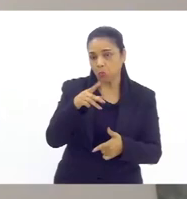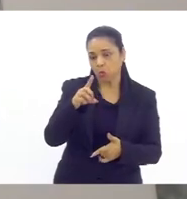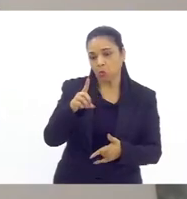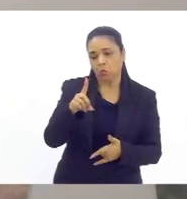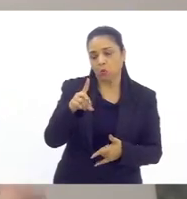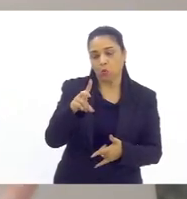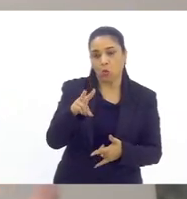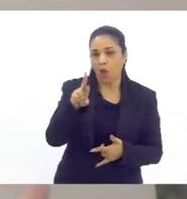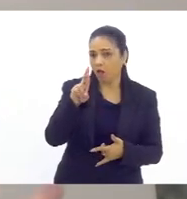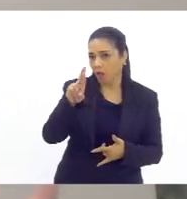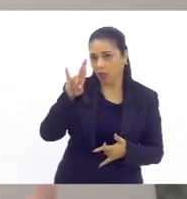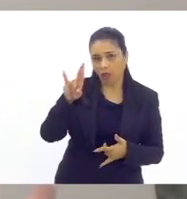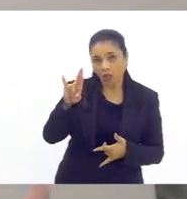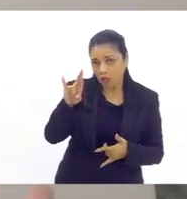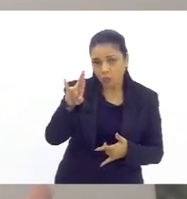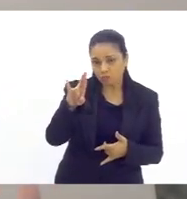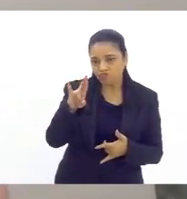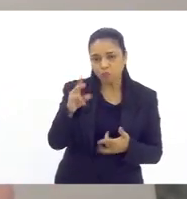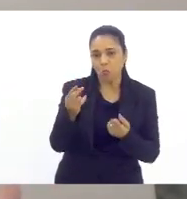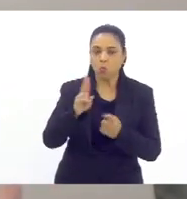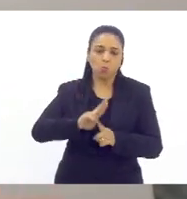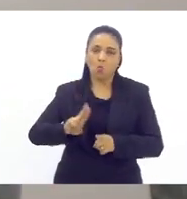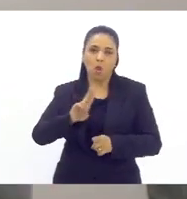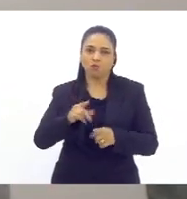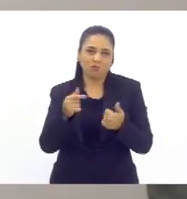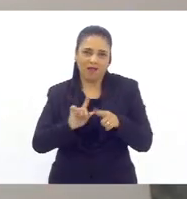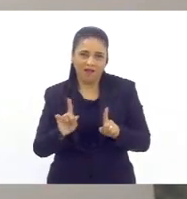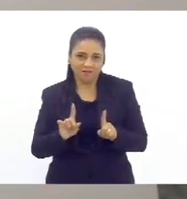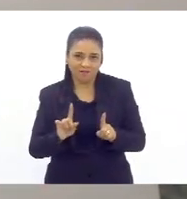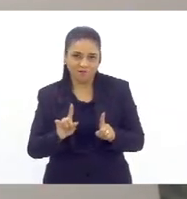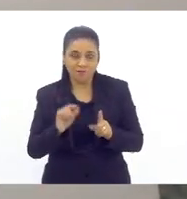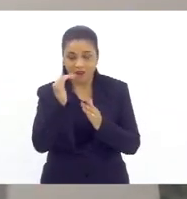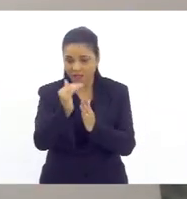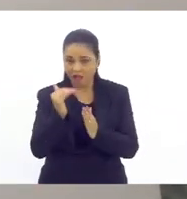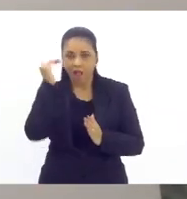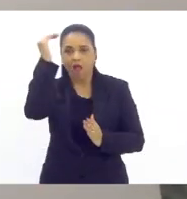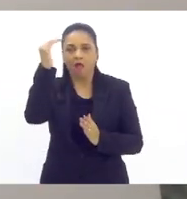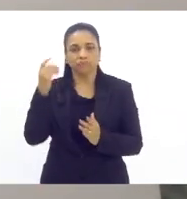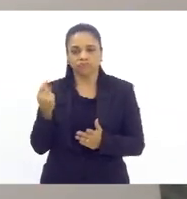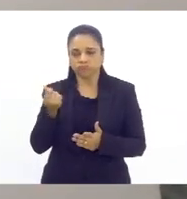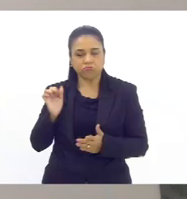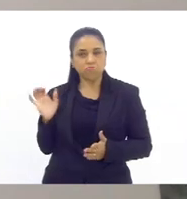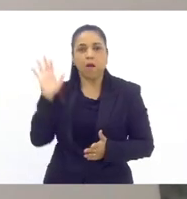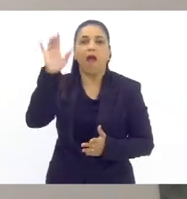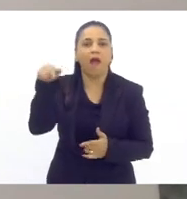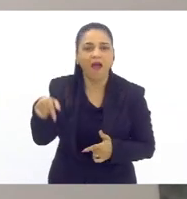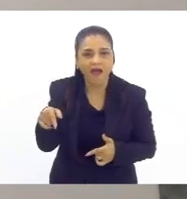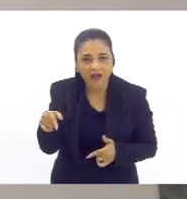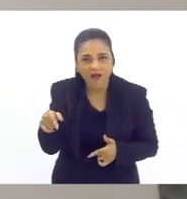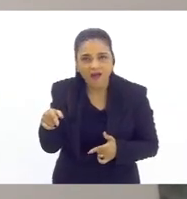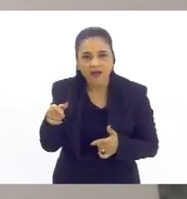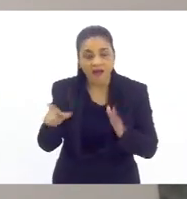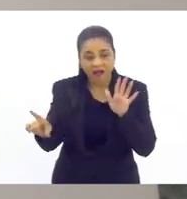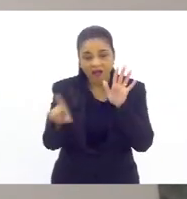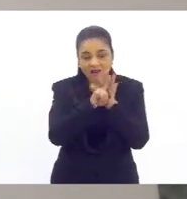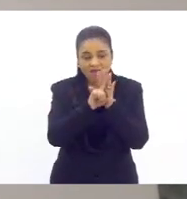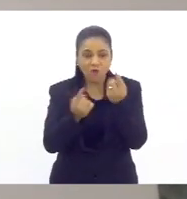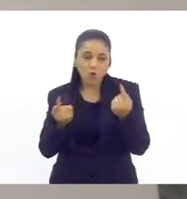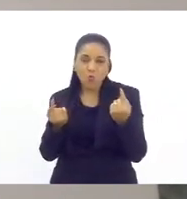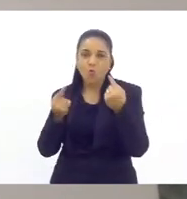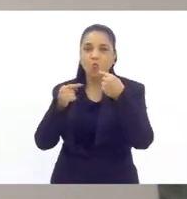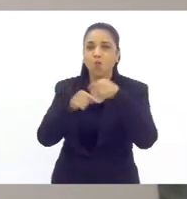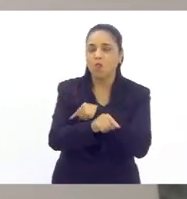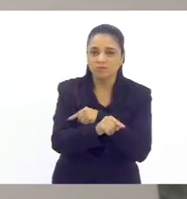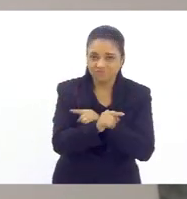de classe média alta ou de classe alta e essa lei ela saiu problemática contraditória porque ela